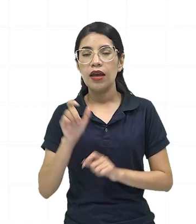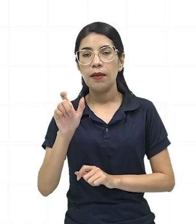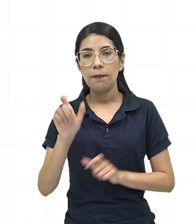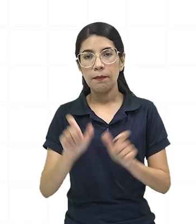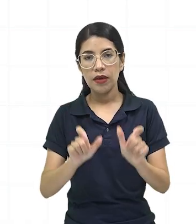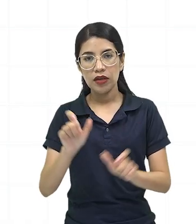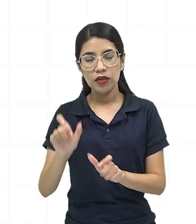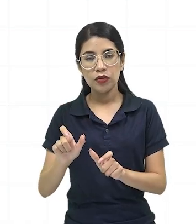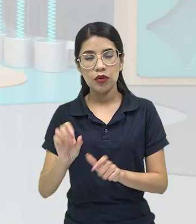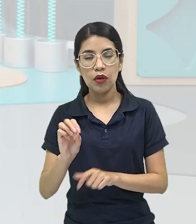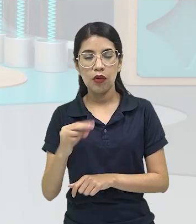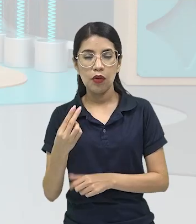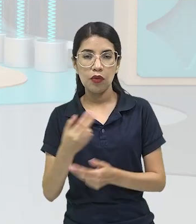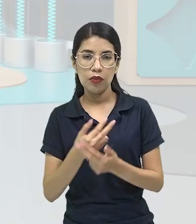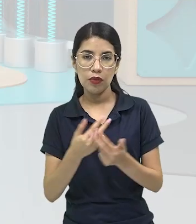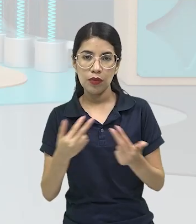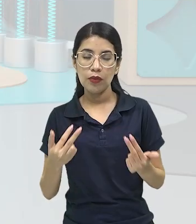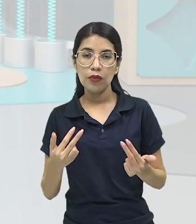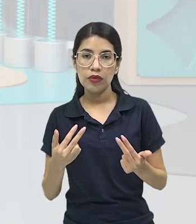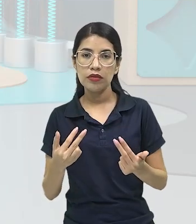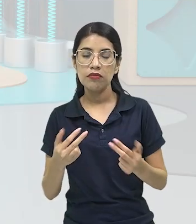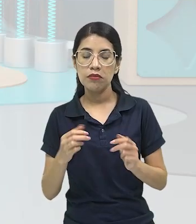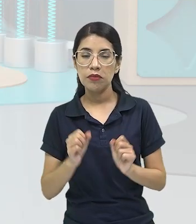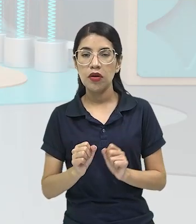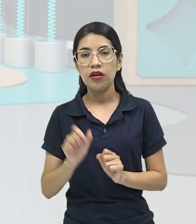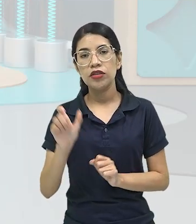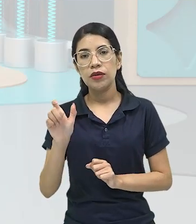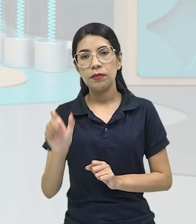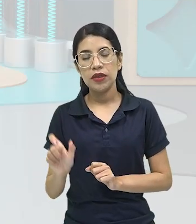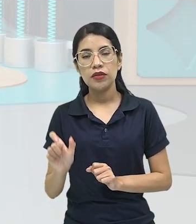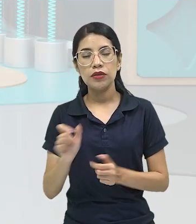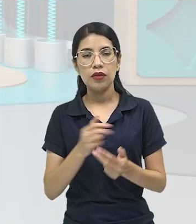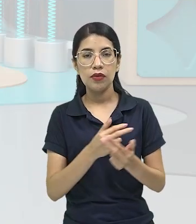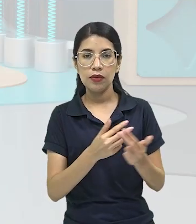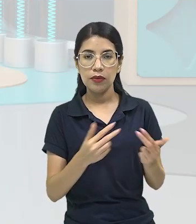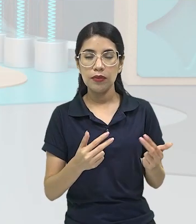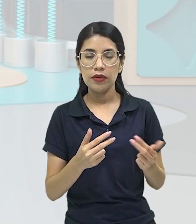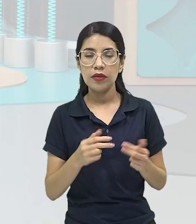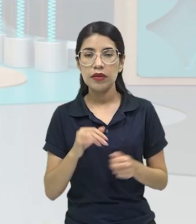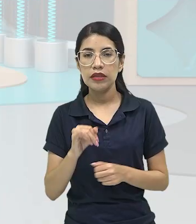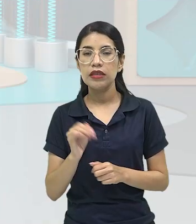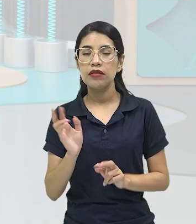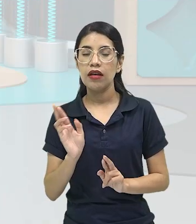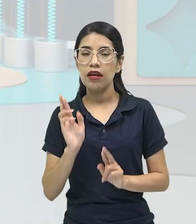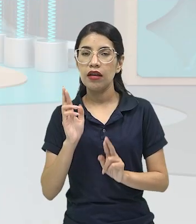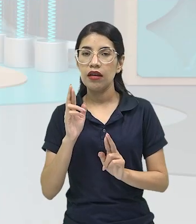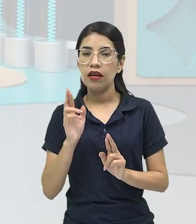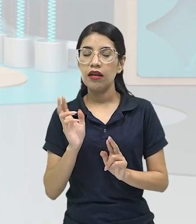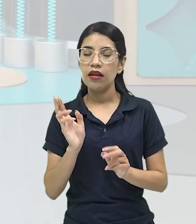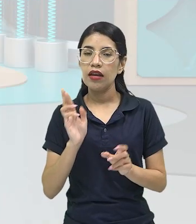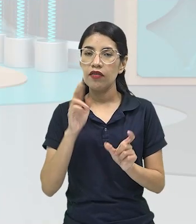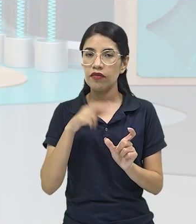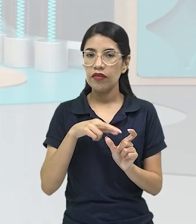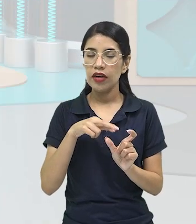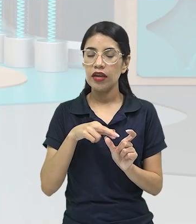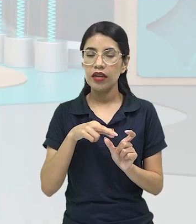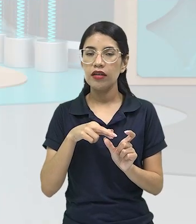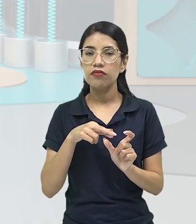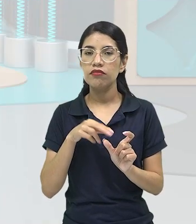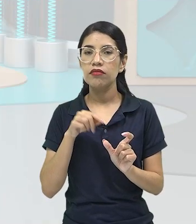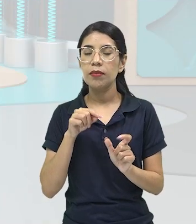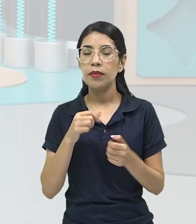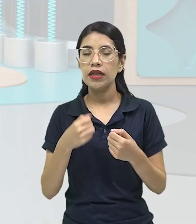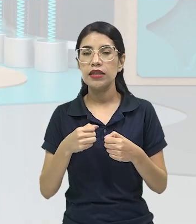ou a coisas. Pode ser um ou outro, tá bom? Então, quando eu for retomar um elemento, fazer essa substituição, eu tenho